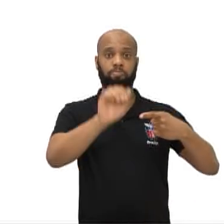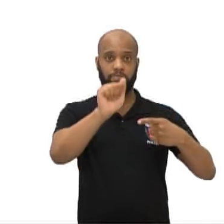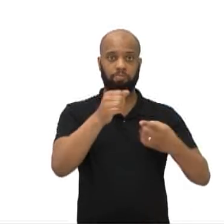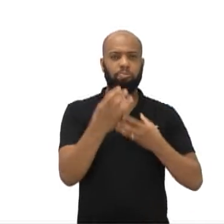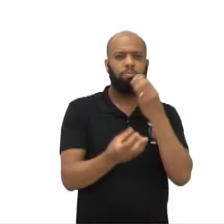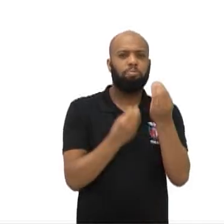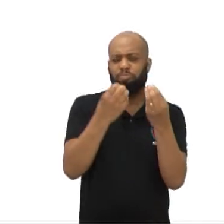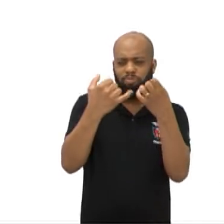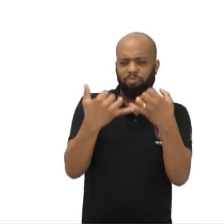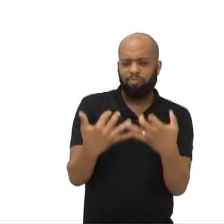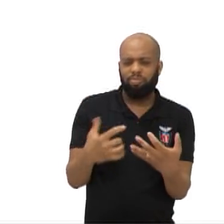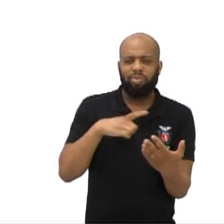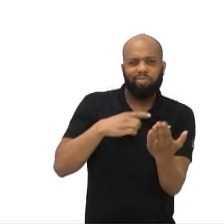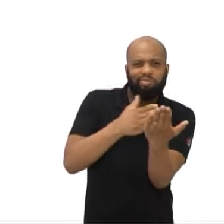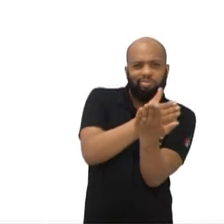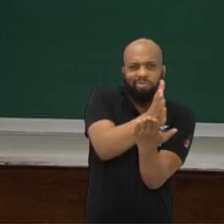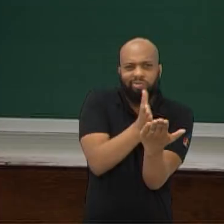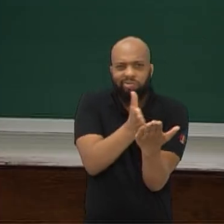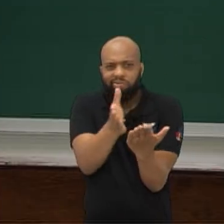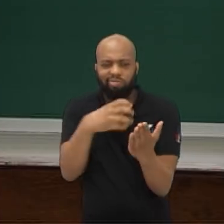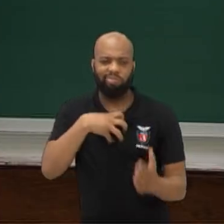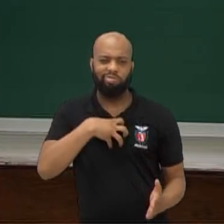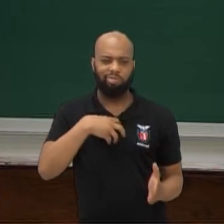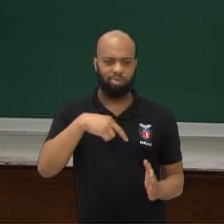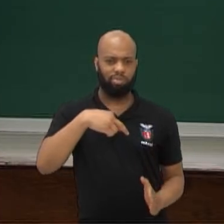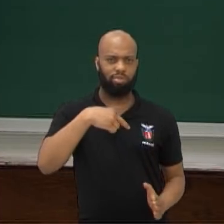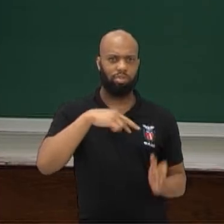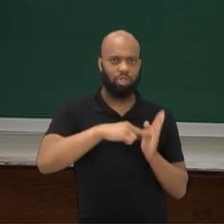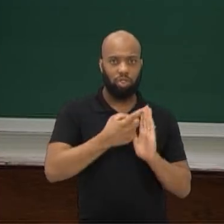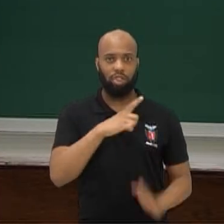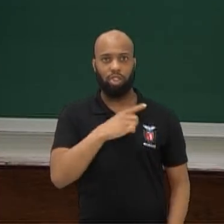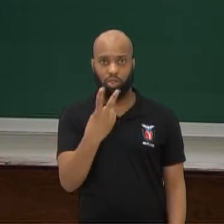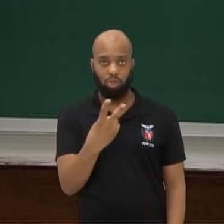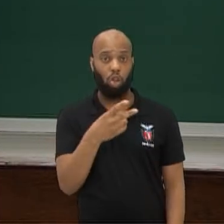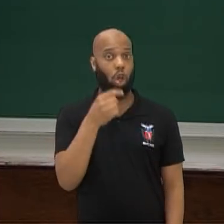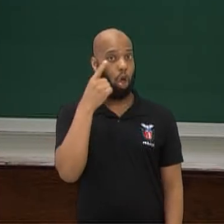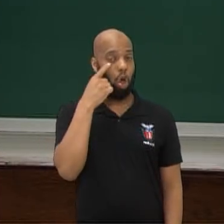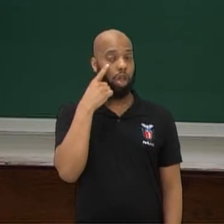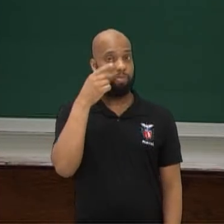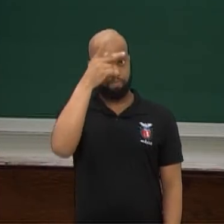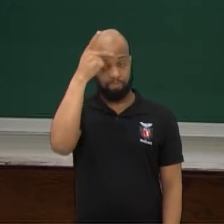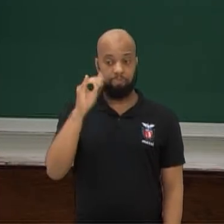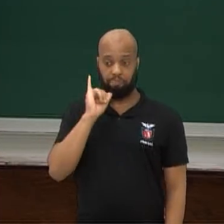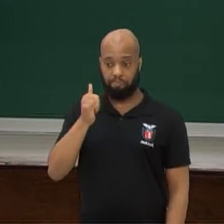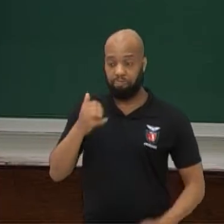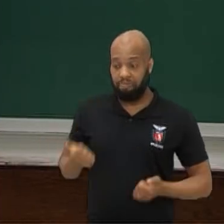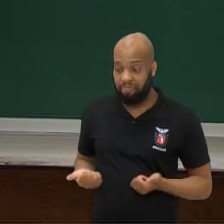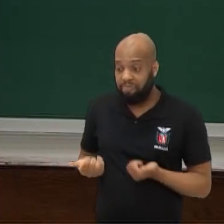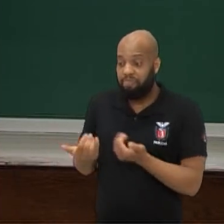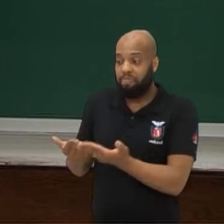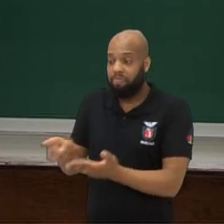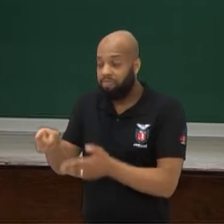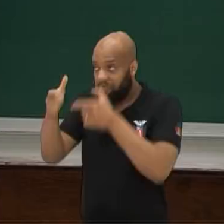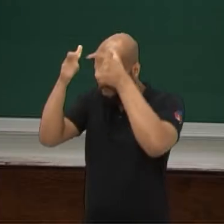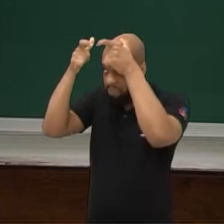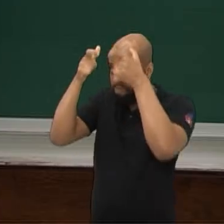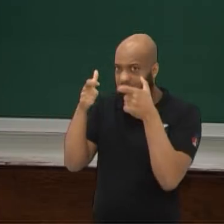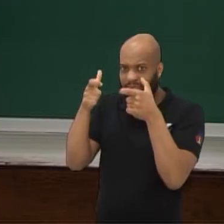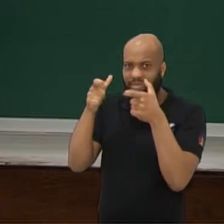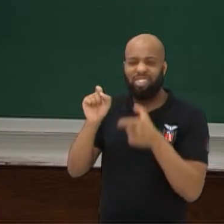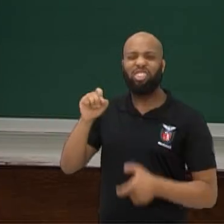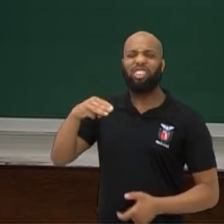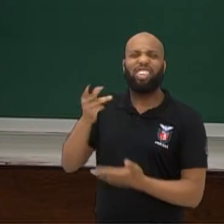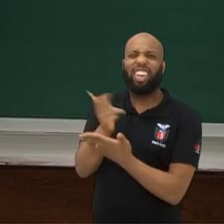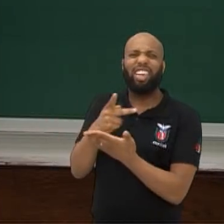gente explicaria a ambiguidade nessa frase? O narrador entregou ao pequeno príncipe seu desenho. Esse desenho é de